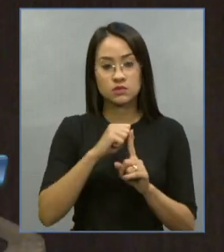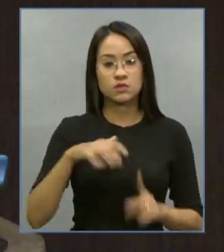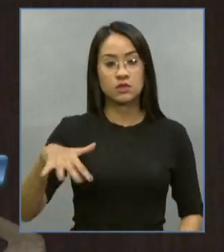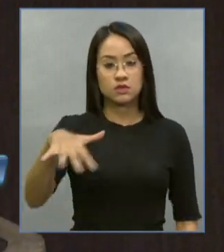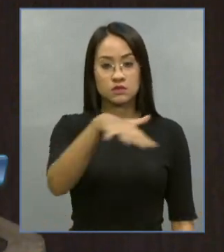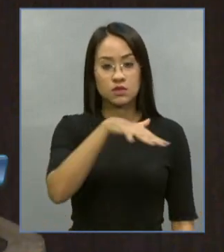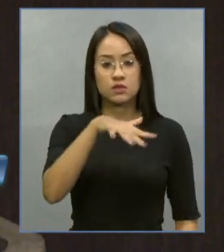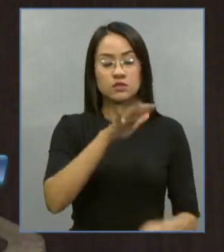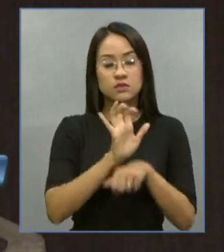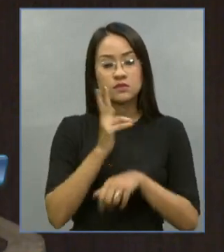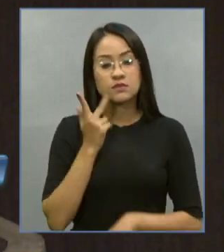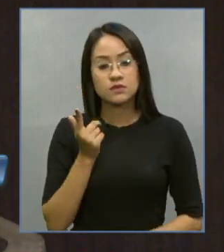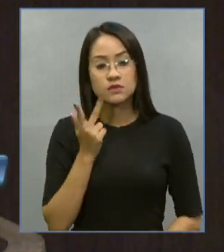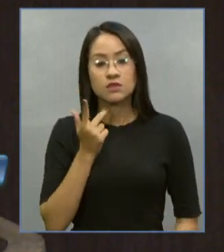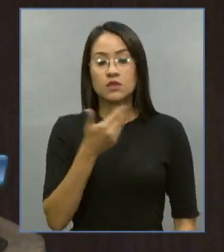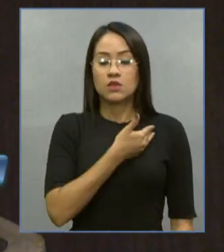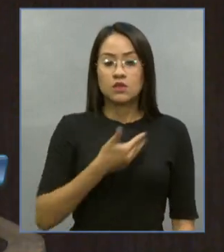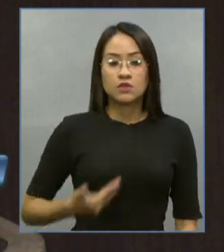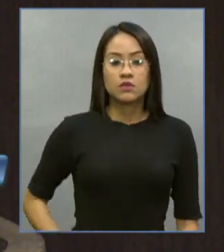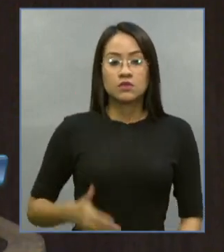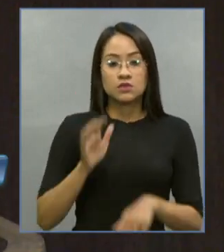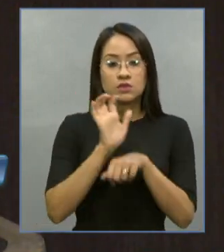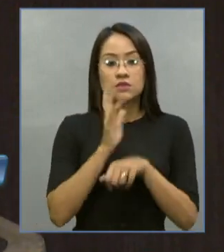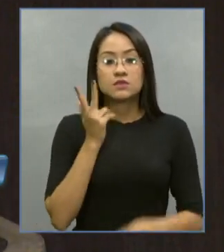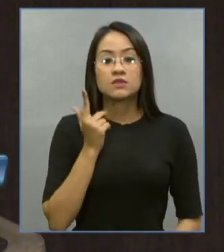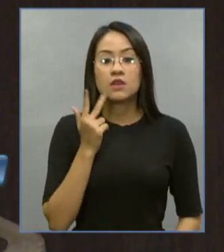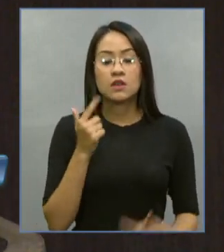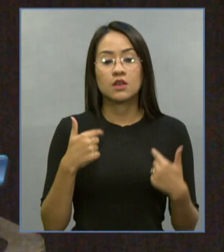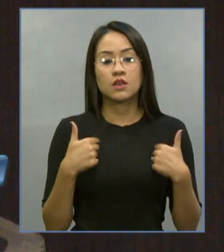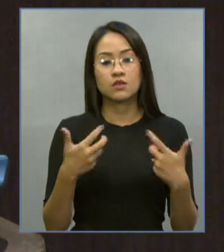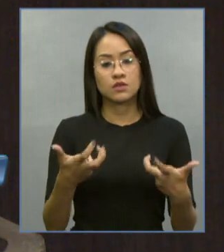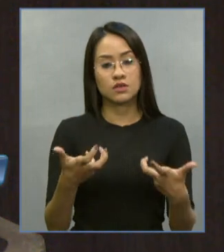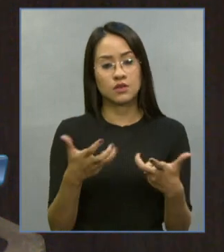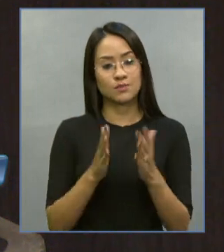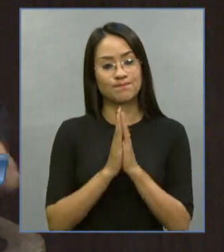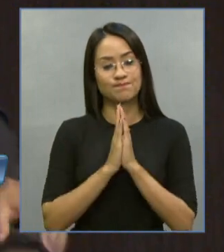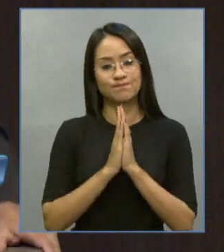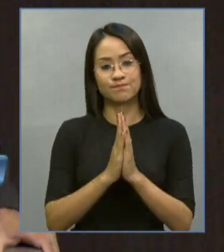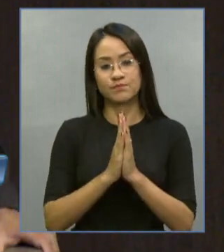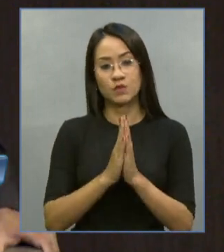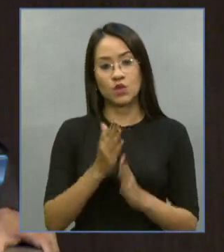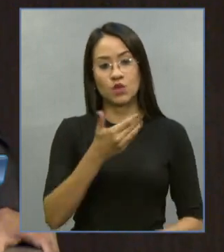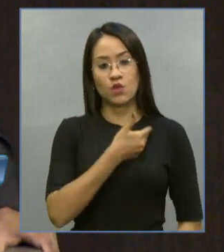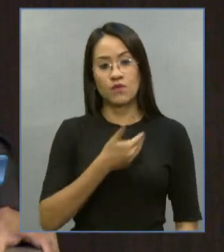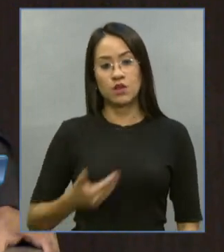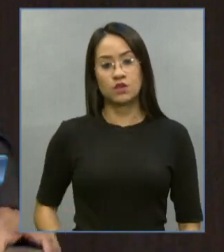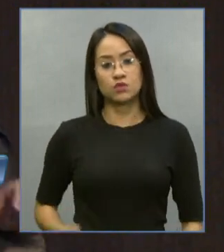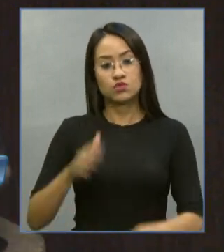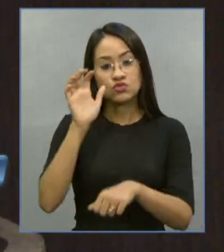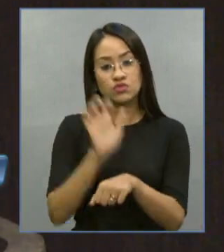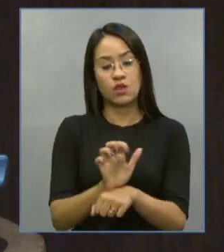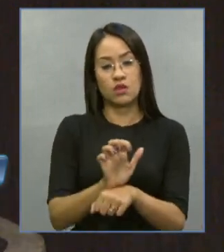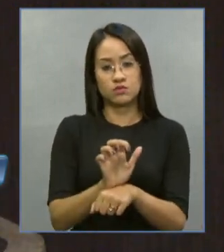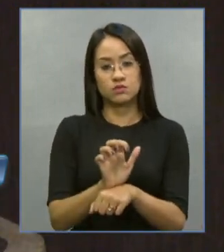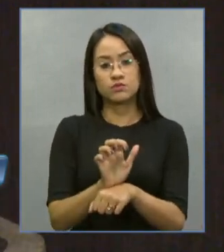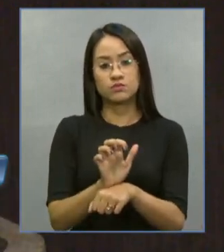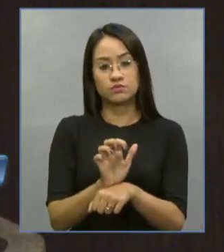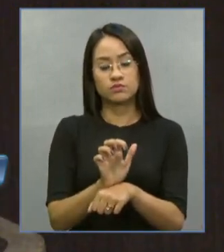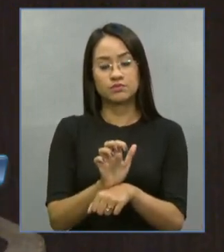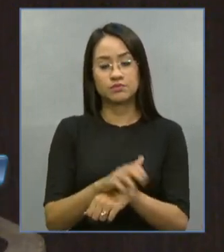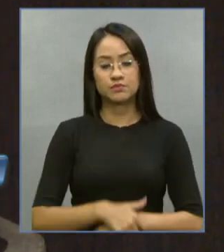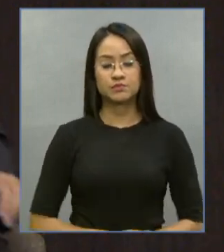cearense, do governo do Estado do Ceará. Eu queria aqui apelar à sensibilidade de Sua Excelência, o governador do Estado, para